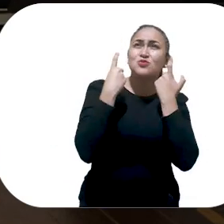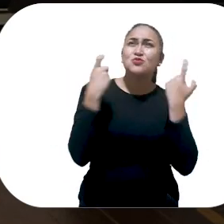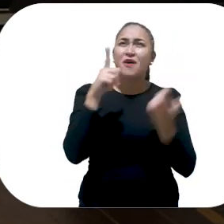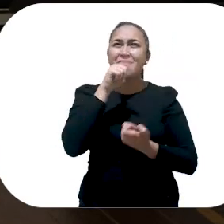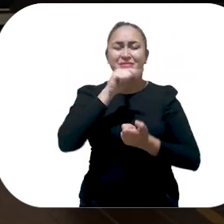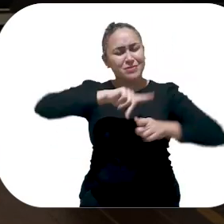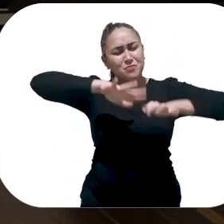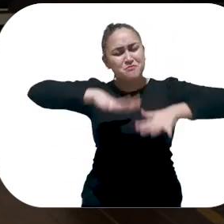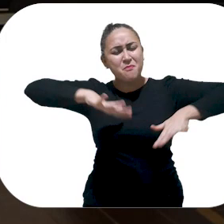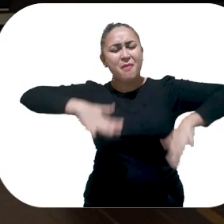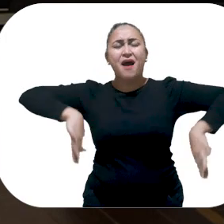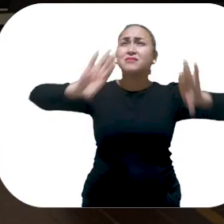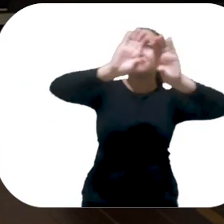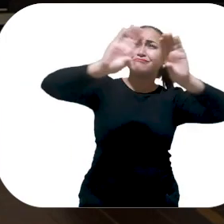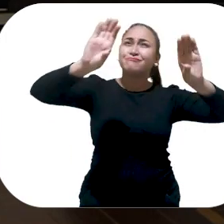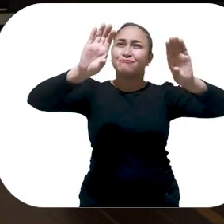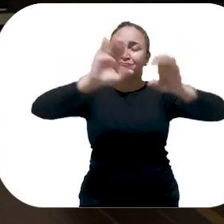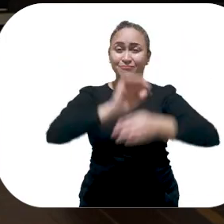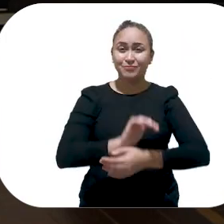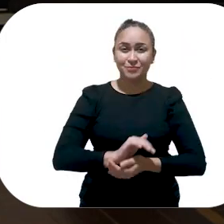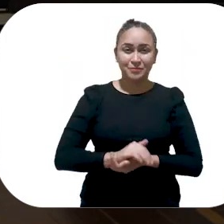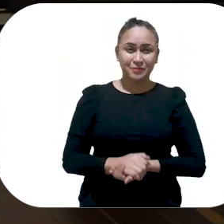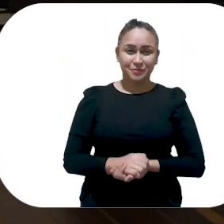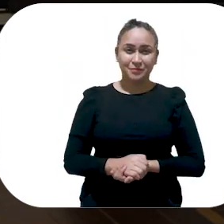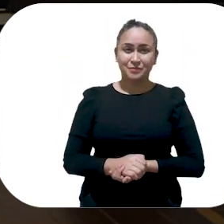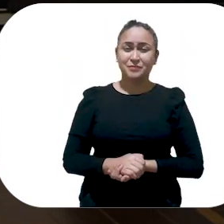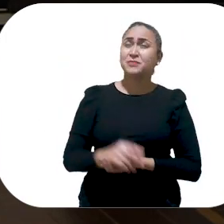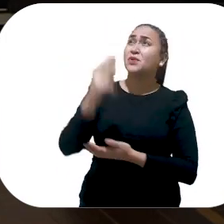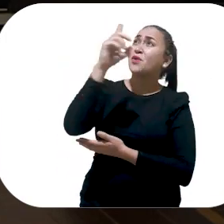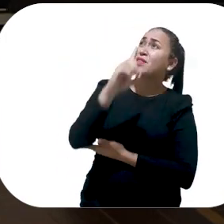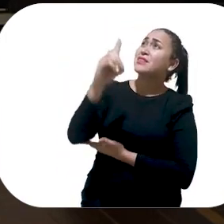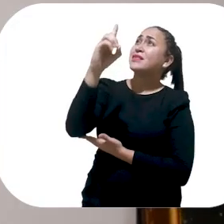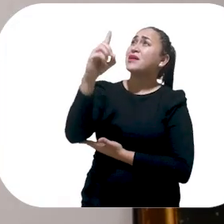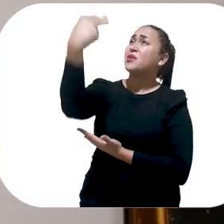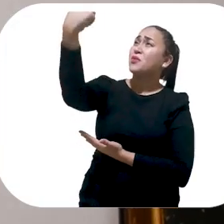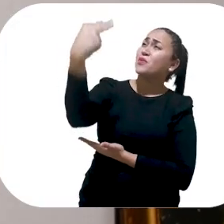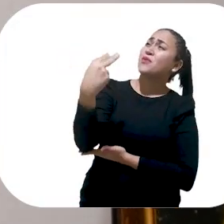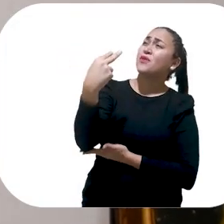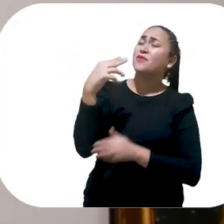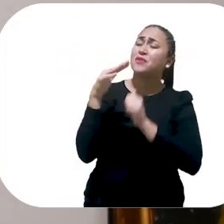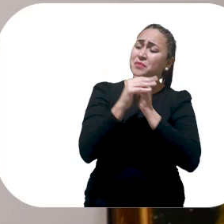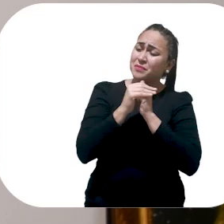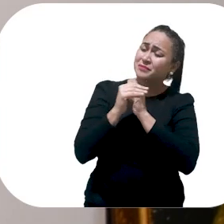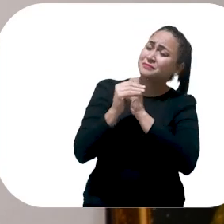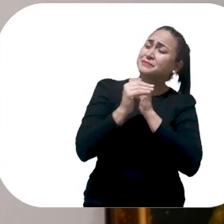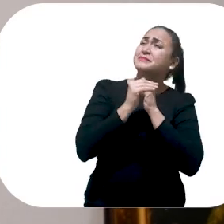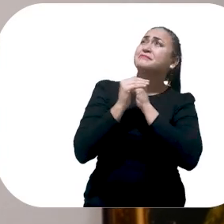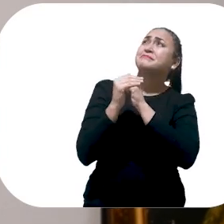e à luz do céu profundo. Ouve, ó Deus, a minha